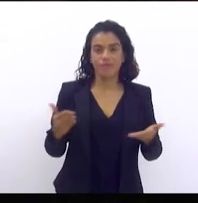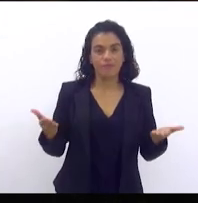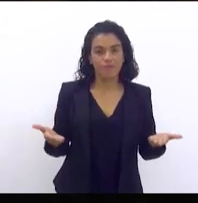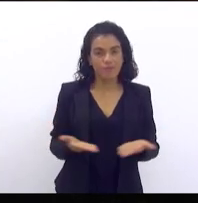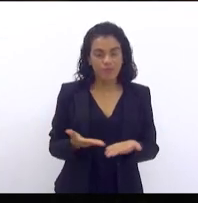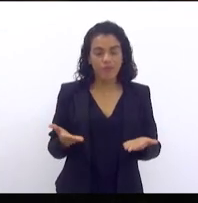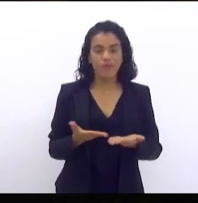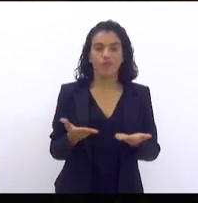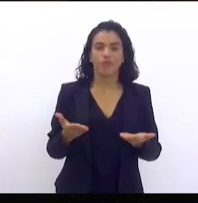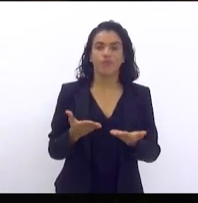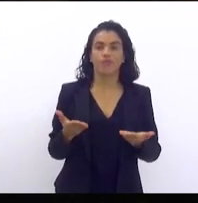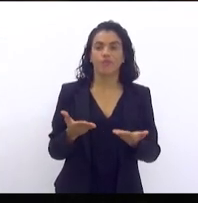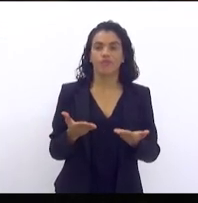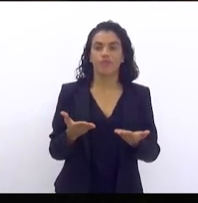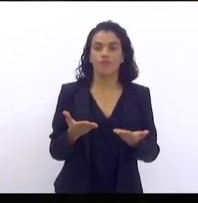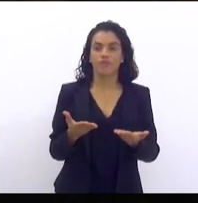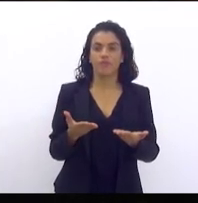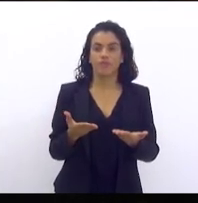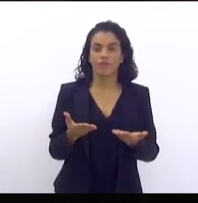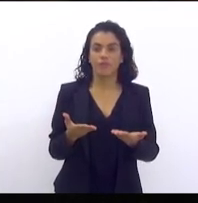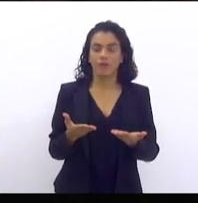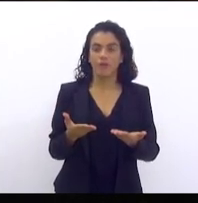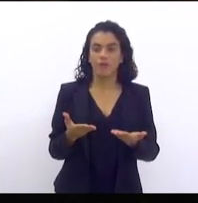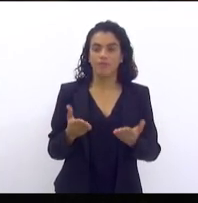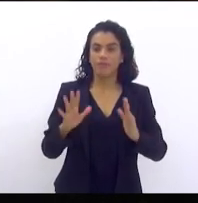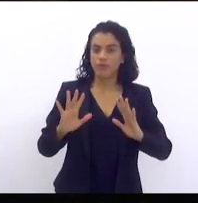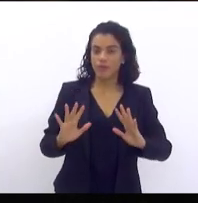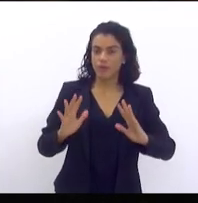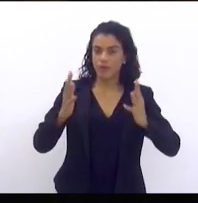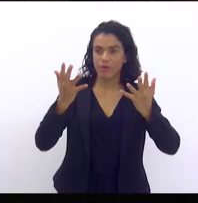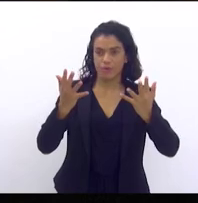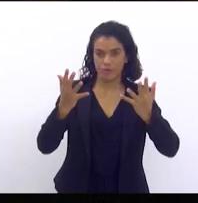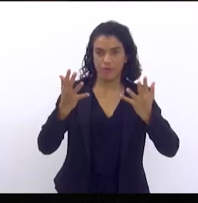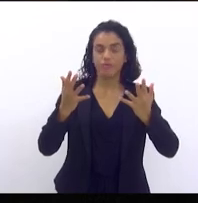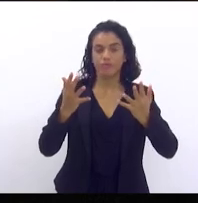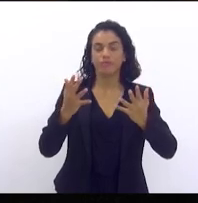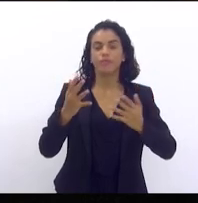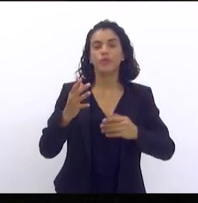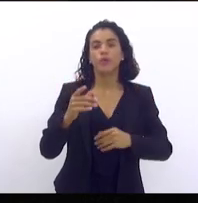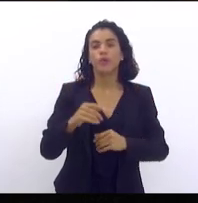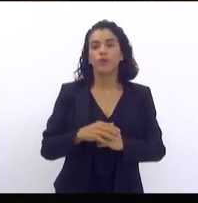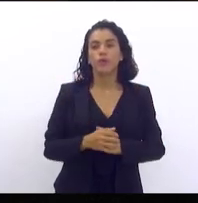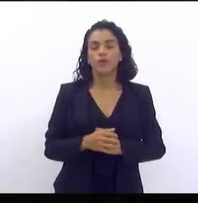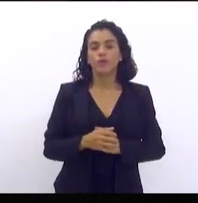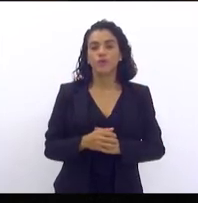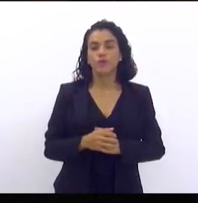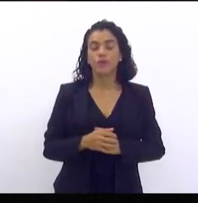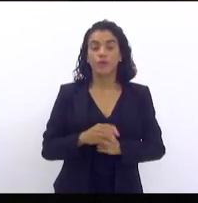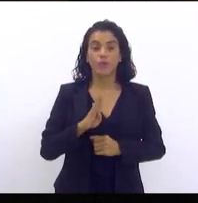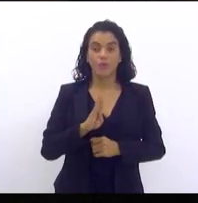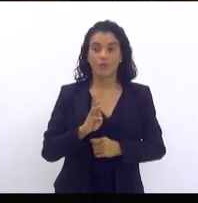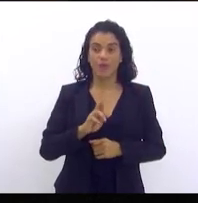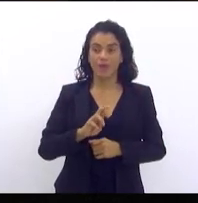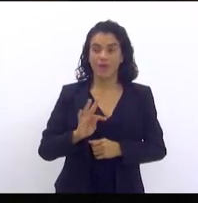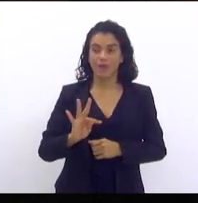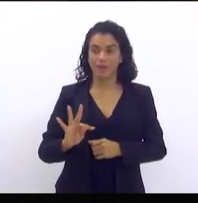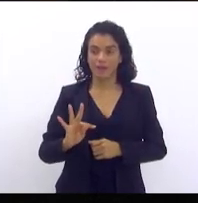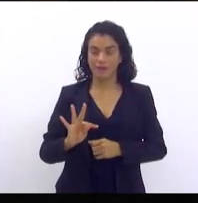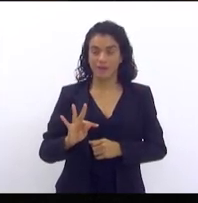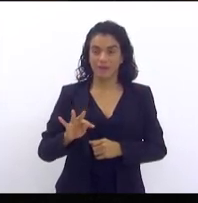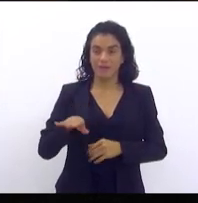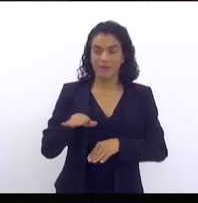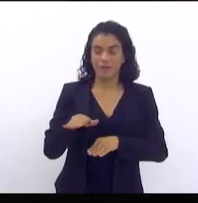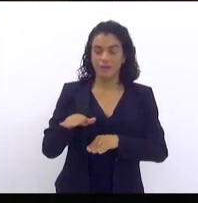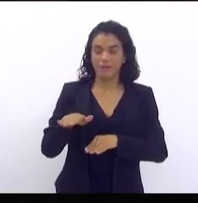no evento de inauguração do terminal de BRT,